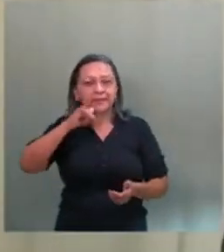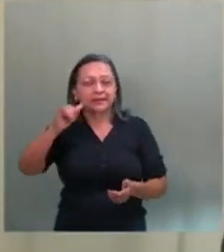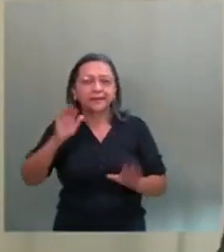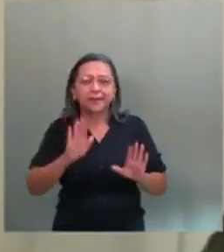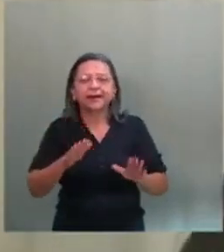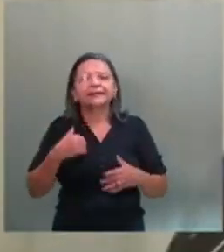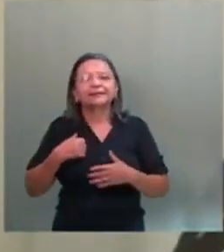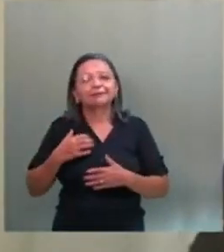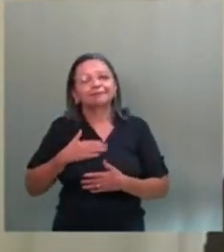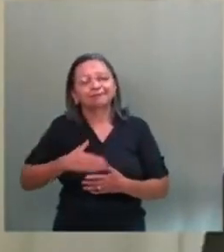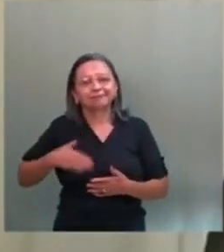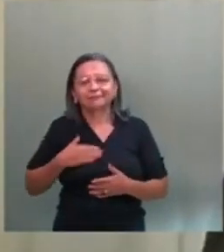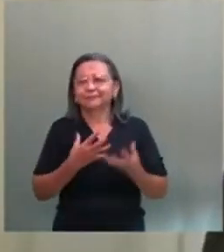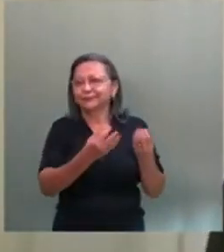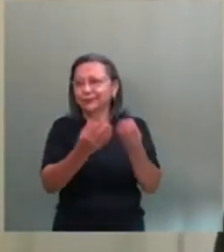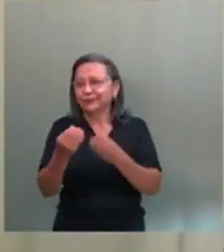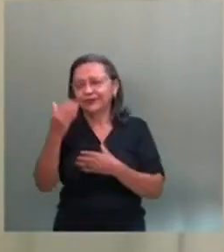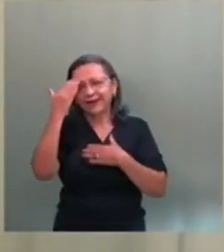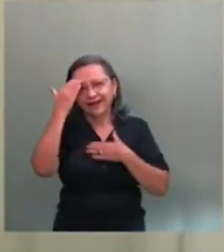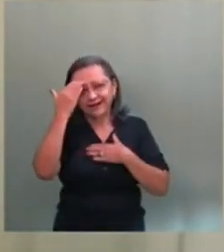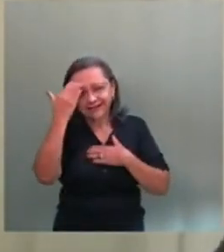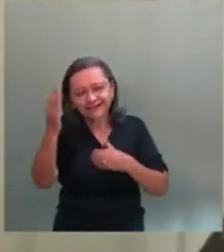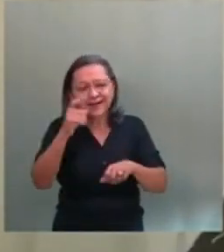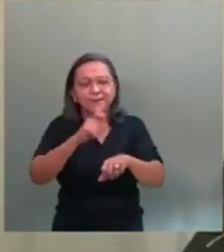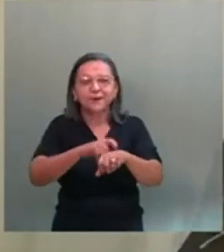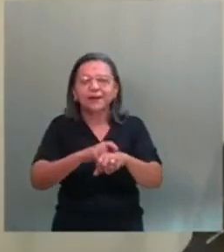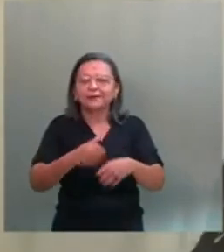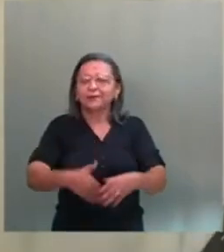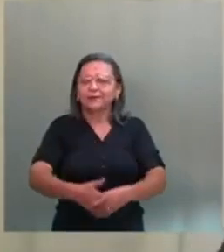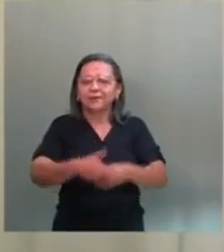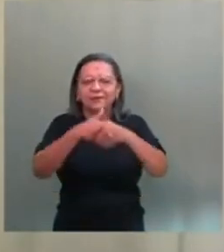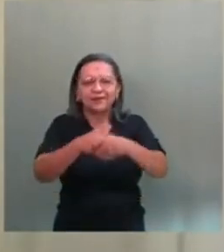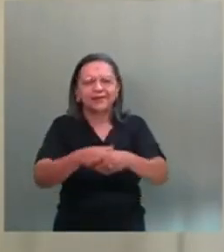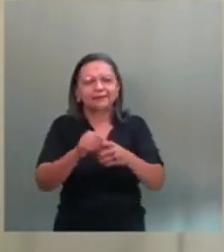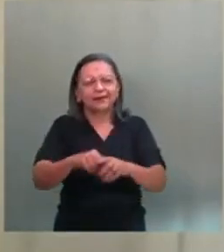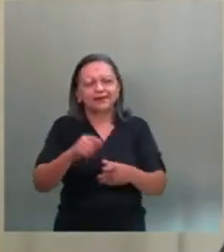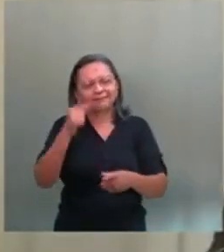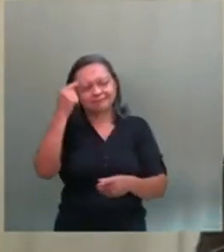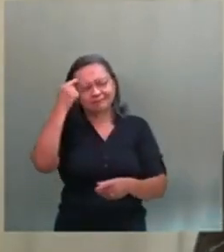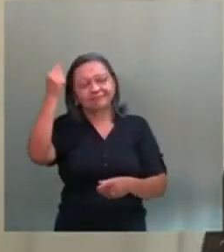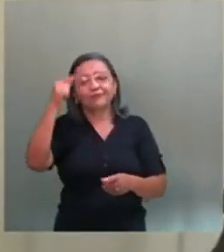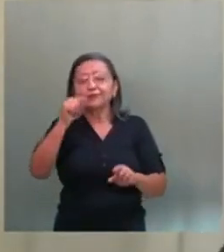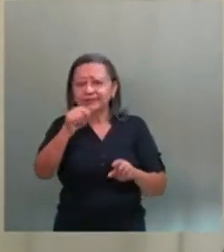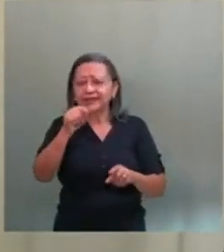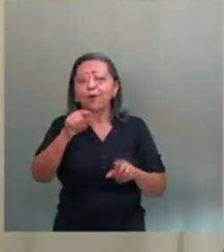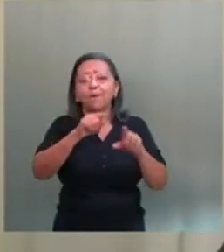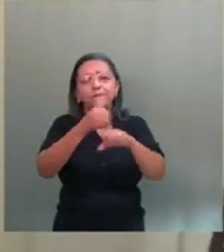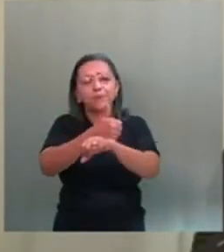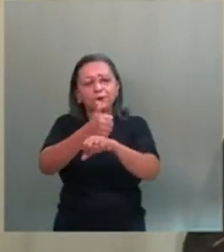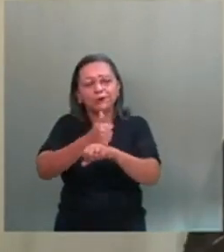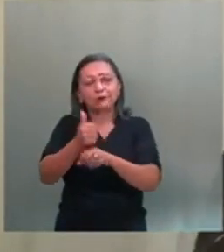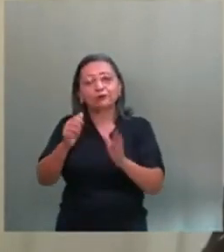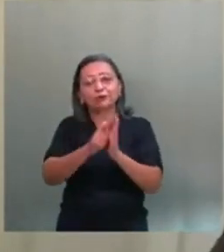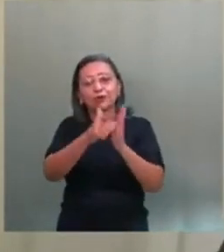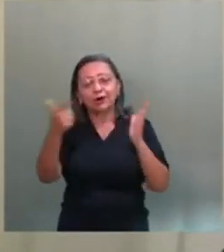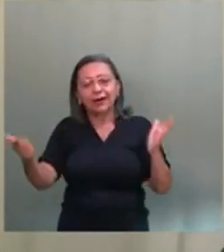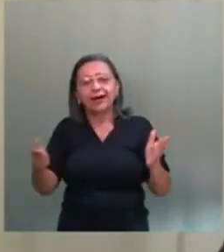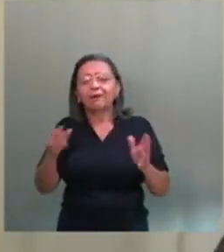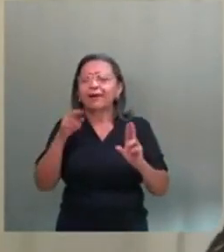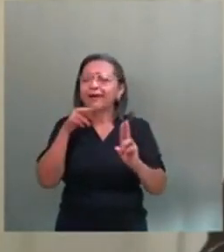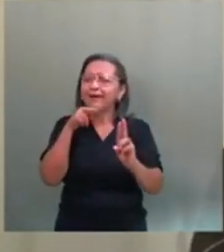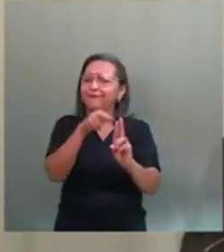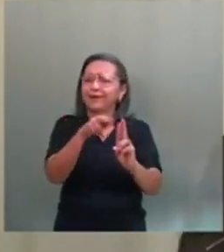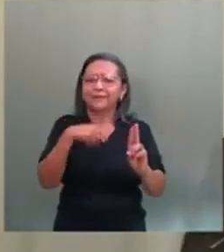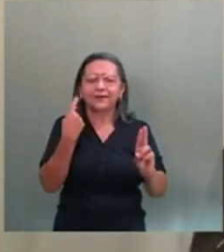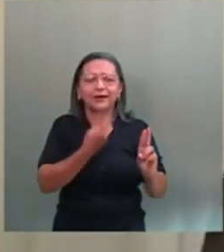eu gostaria muito de agradecer esse momento, te cumprimentar pela iniciativa, você que é um jornalista, né, uma referência para nós,